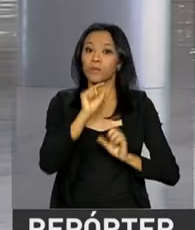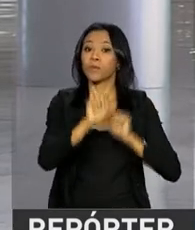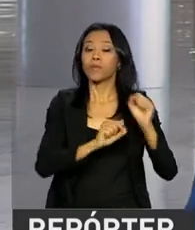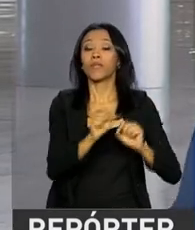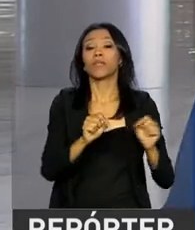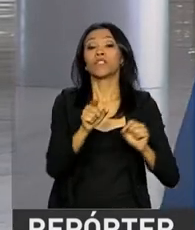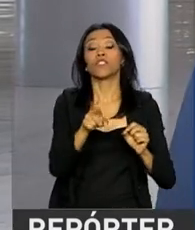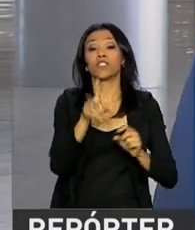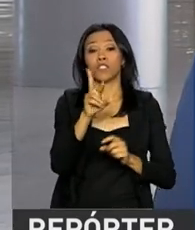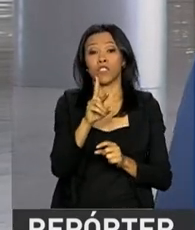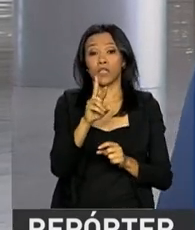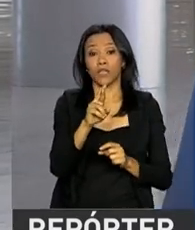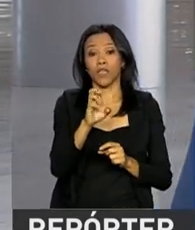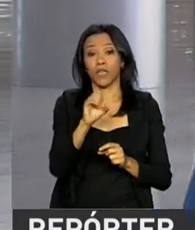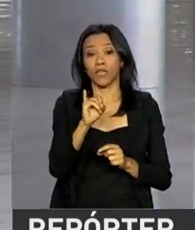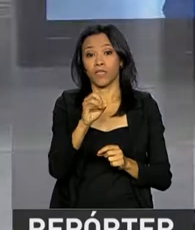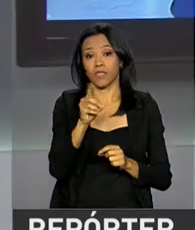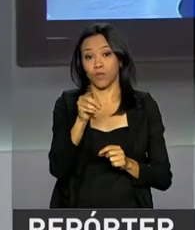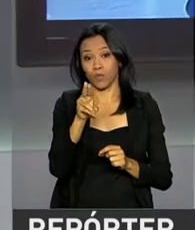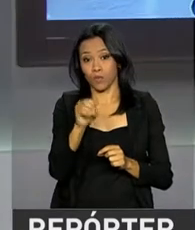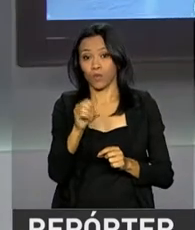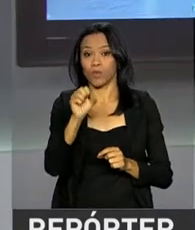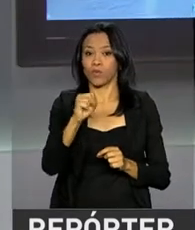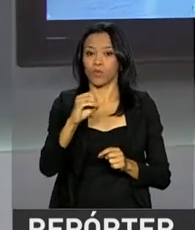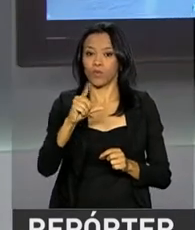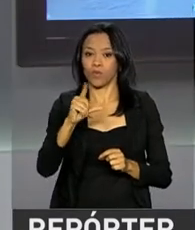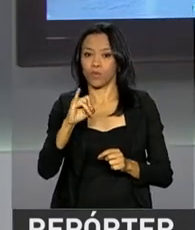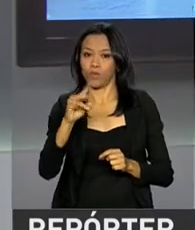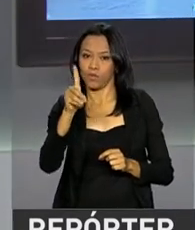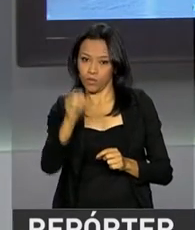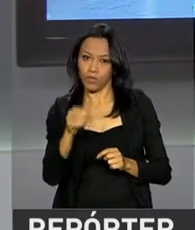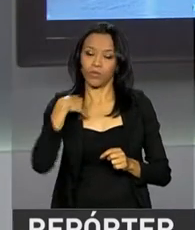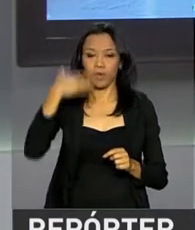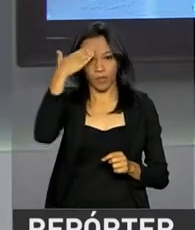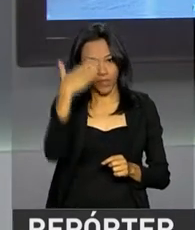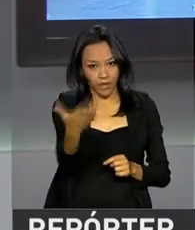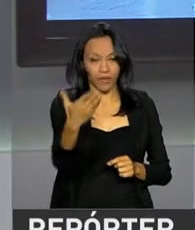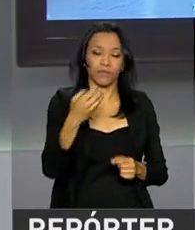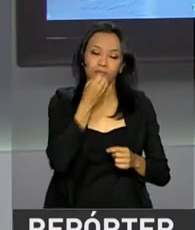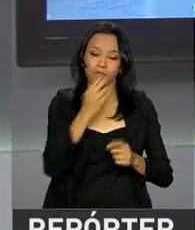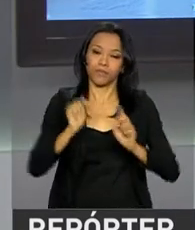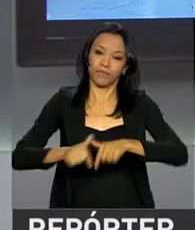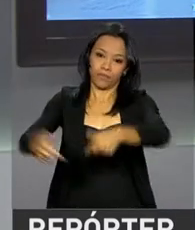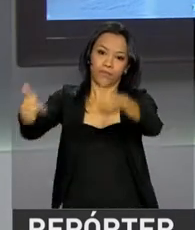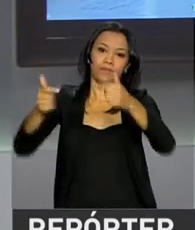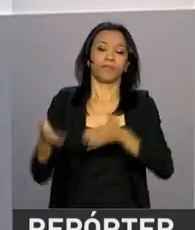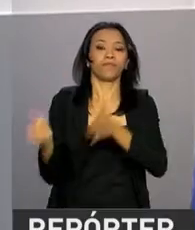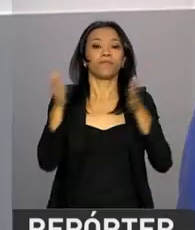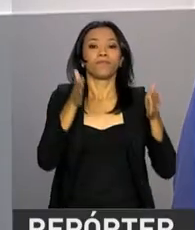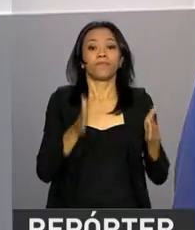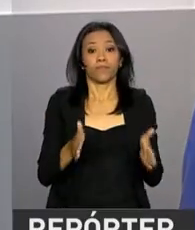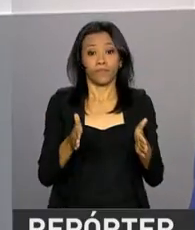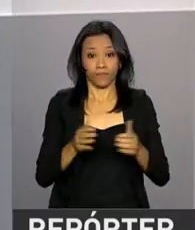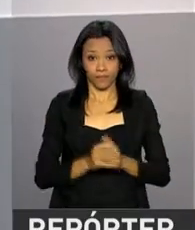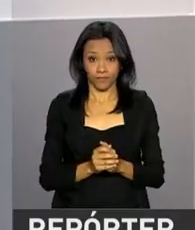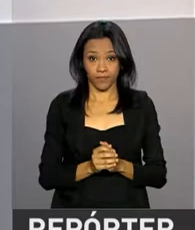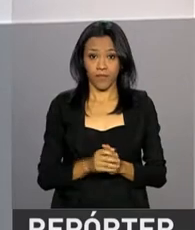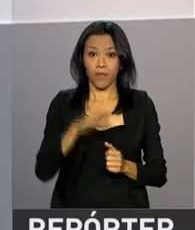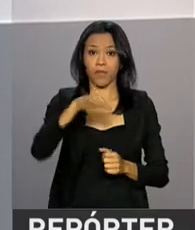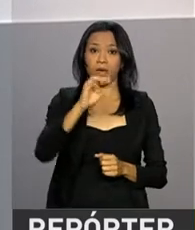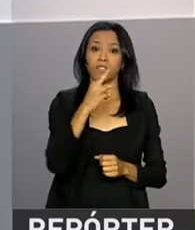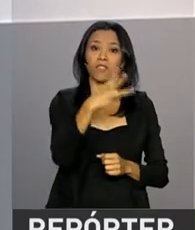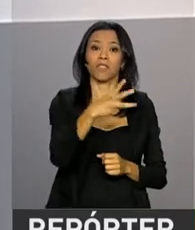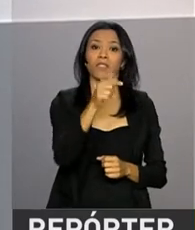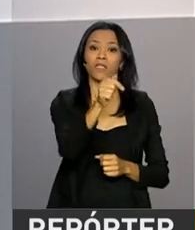sólidos voto com você e thaissa muito obrigada mara pelas suas informações bom trabalho no planalto mais de